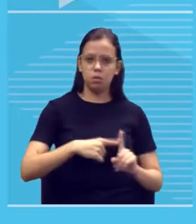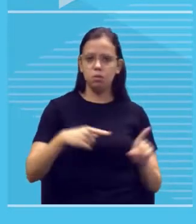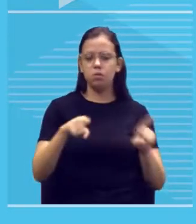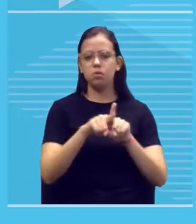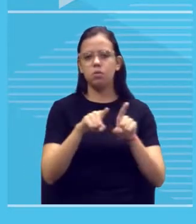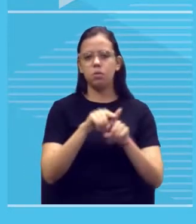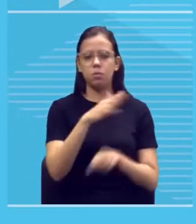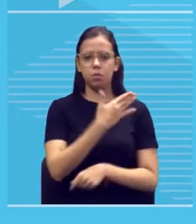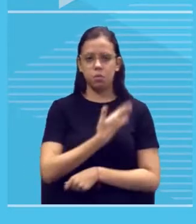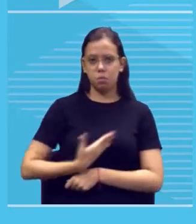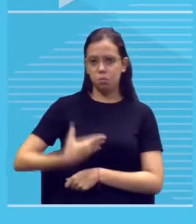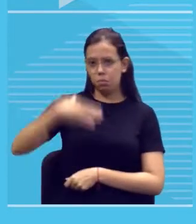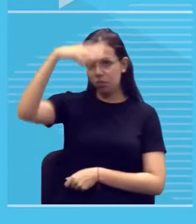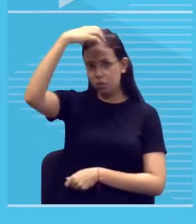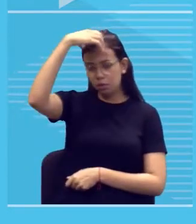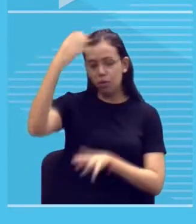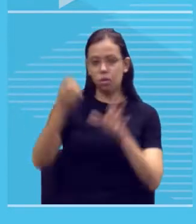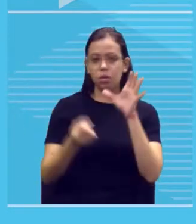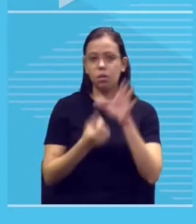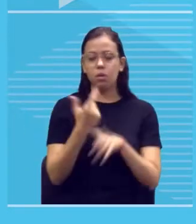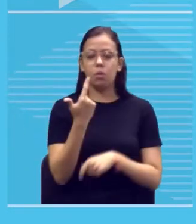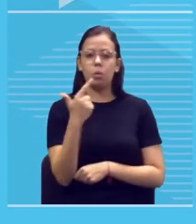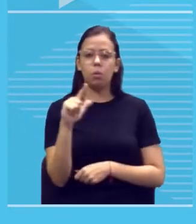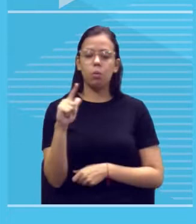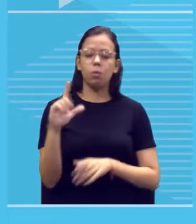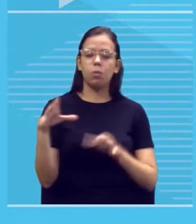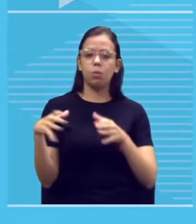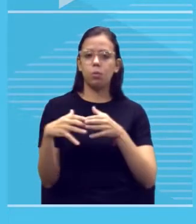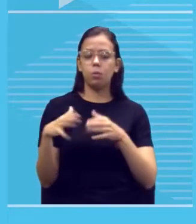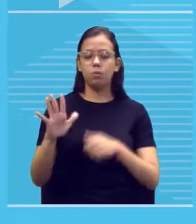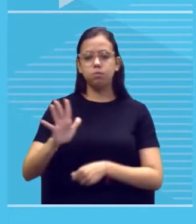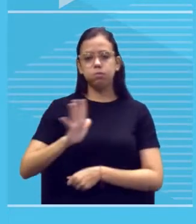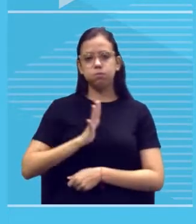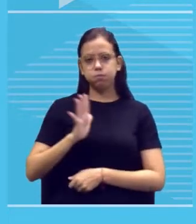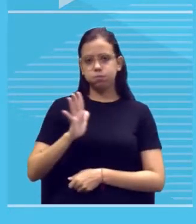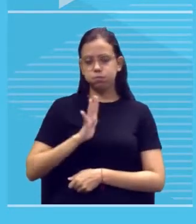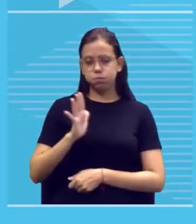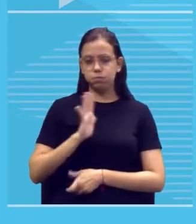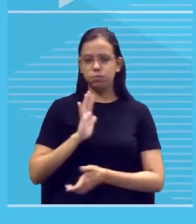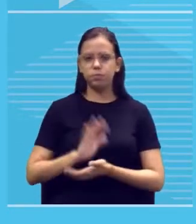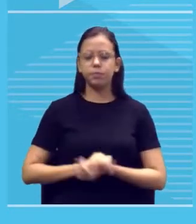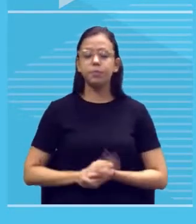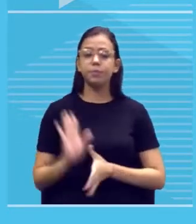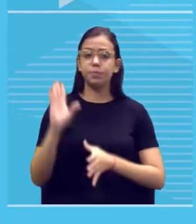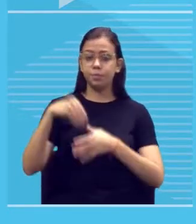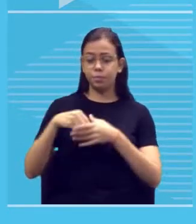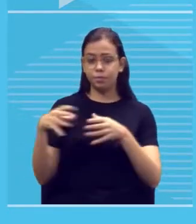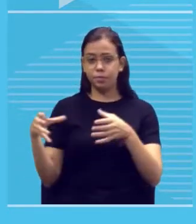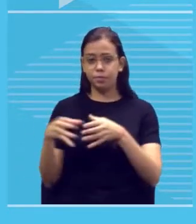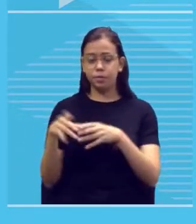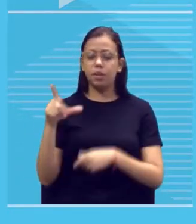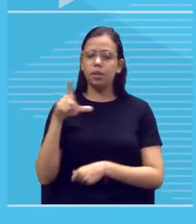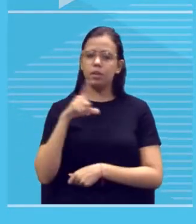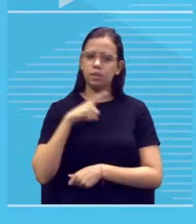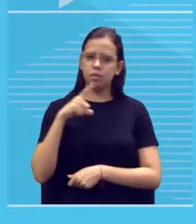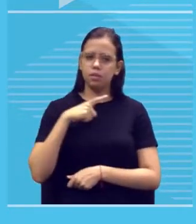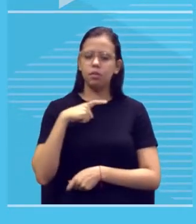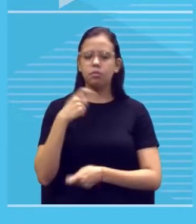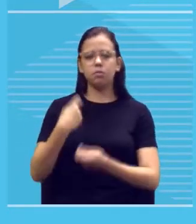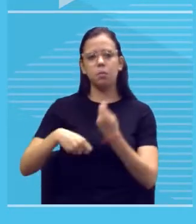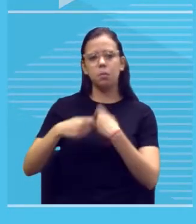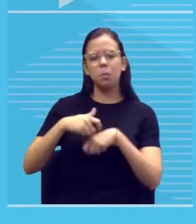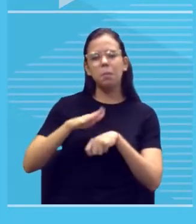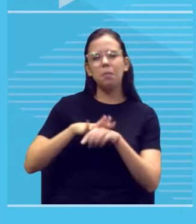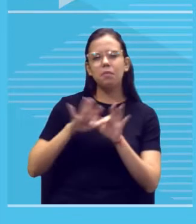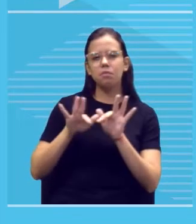aí cresce uma outra classe extremamente rica dentro dessa classe Existem os pequenos Comerciantes